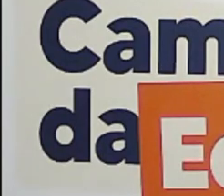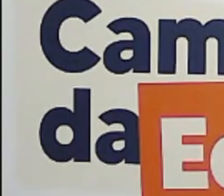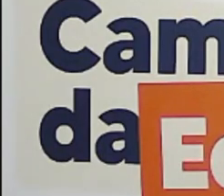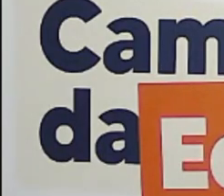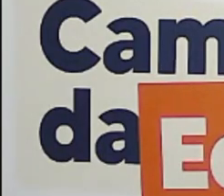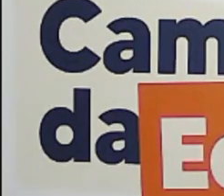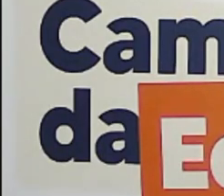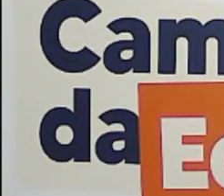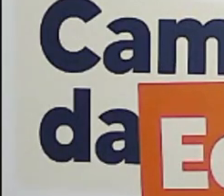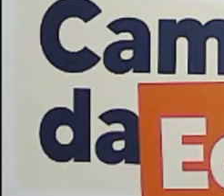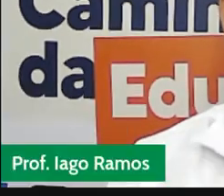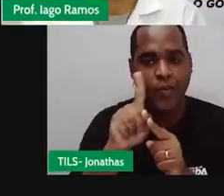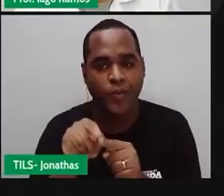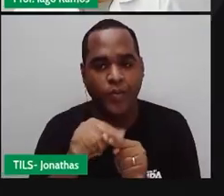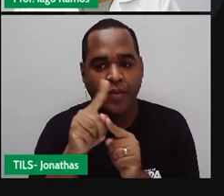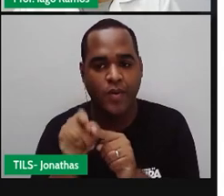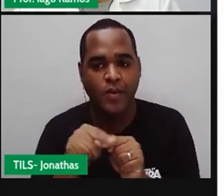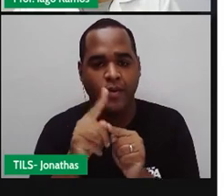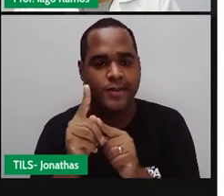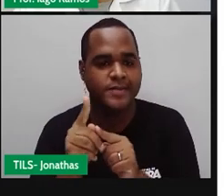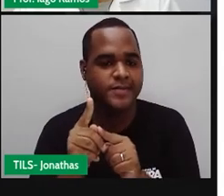vai carregar